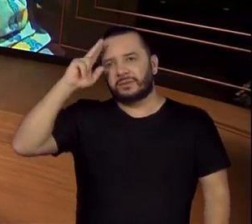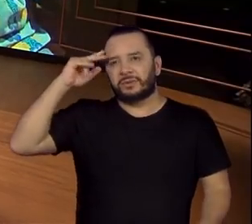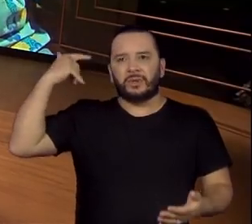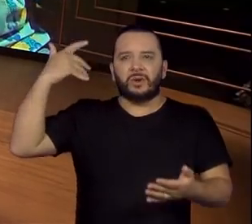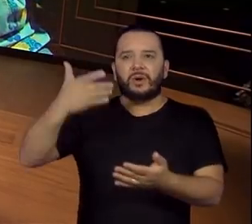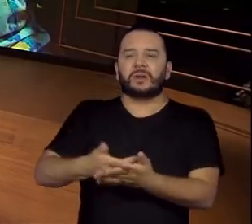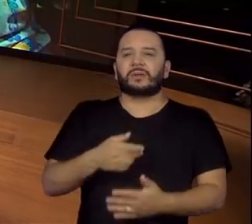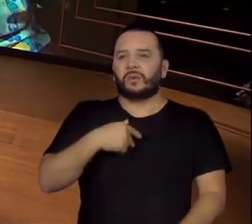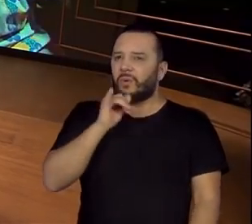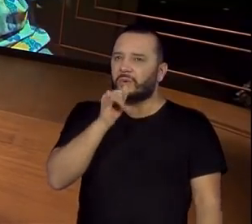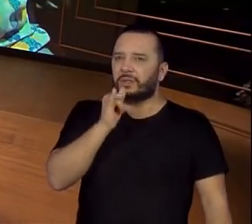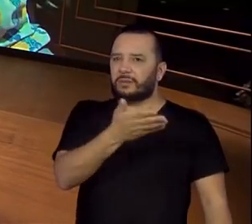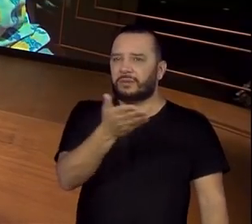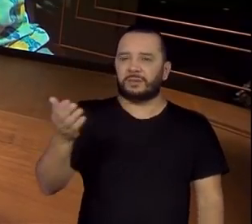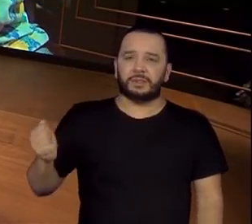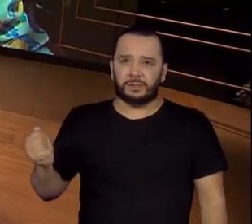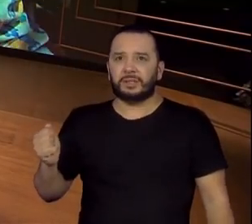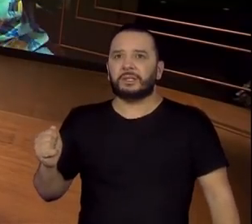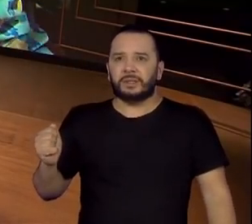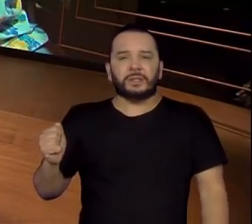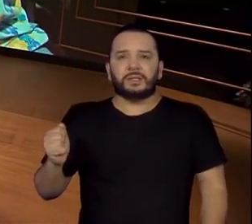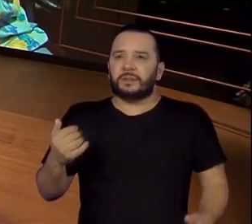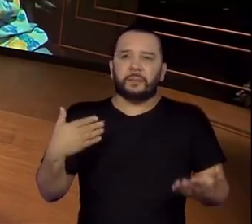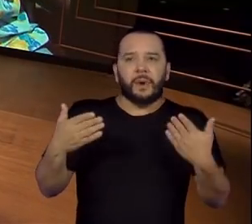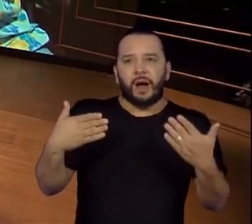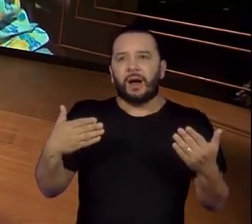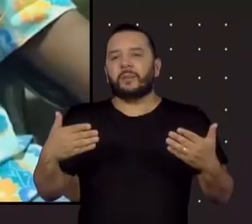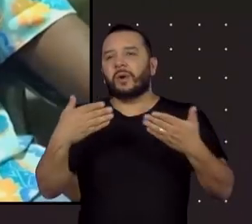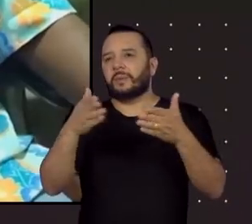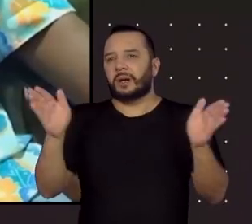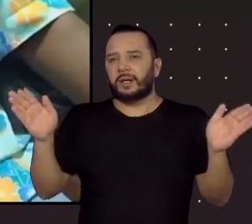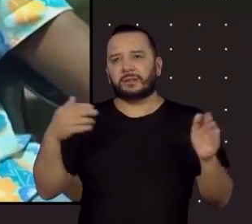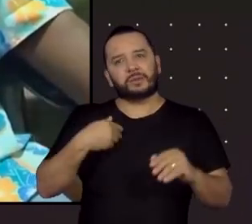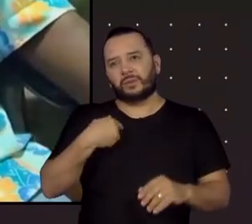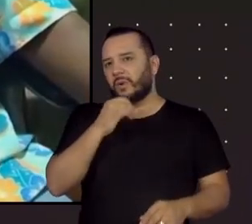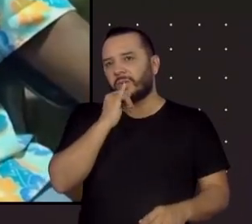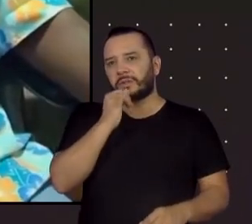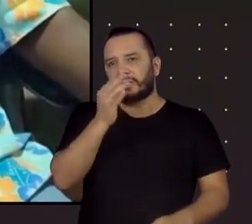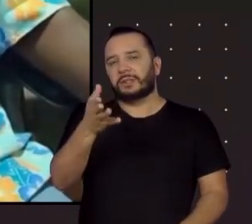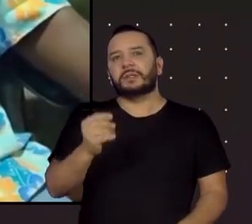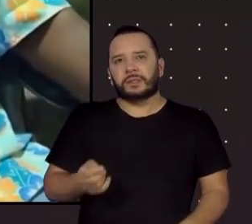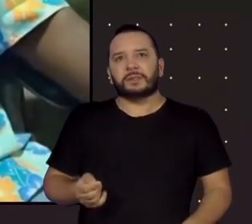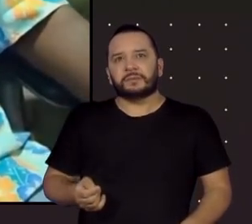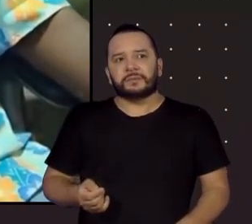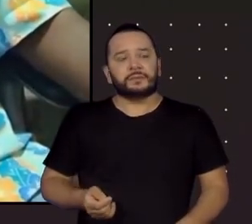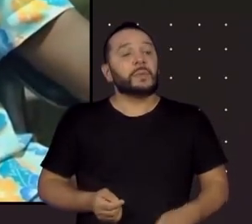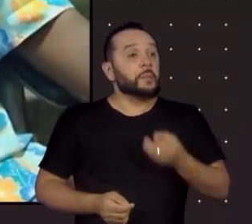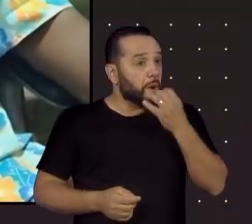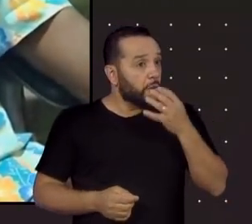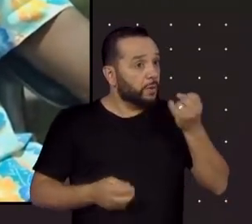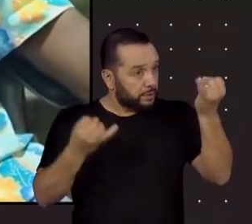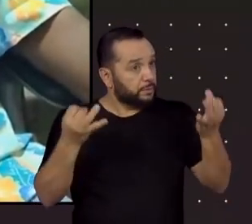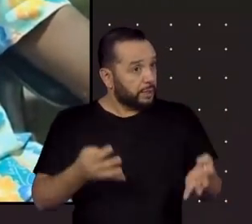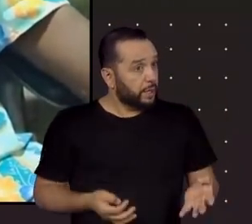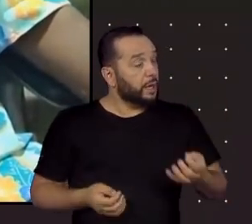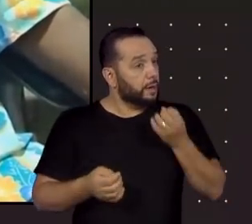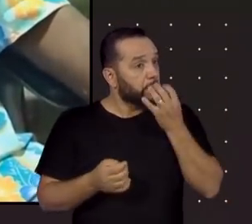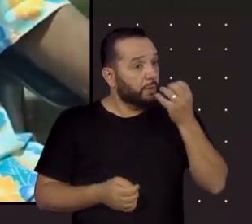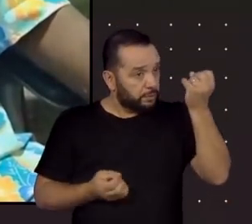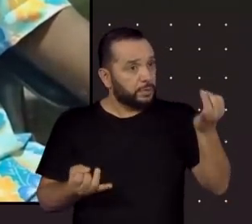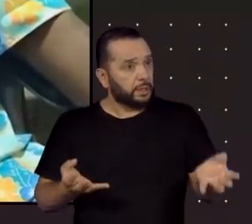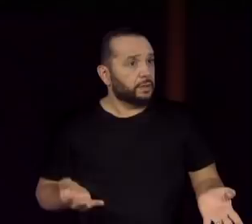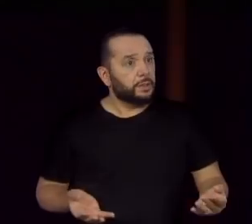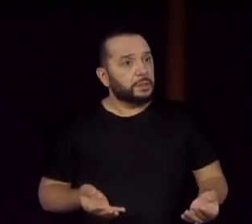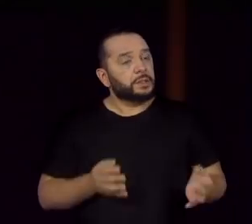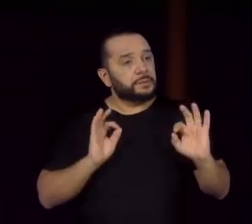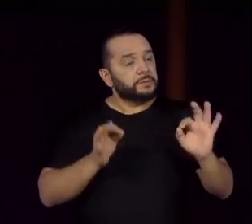para vocês, porque está um papo aberto e tá. E Mas é bom. Por favor, se puder, dá uma editada aí, porque